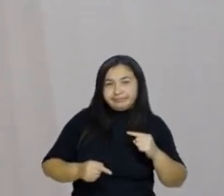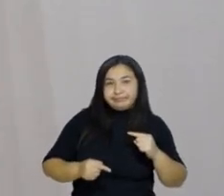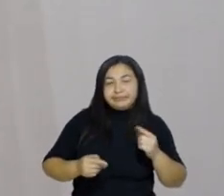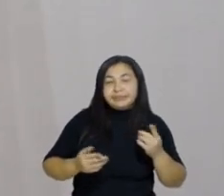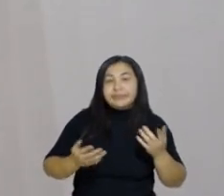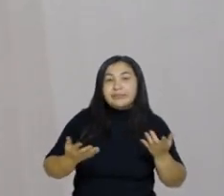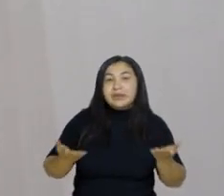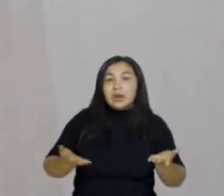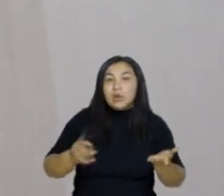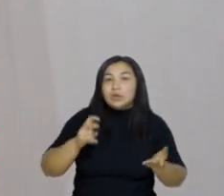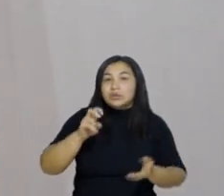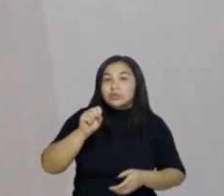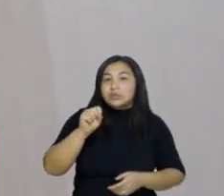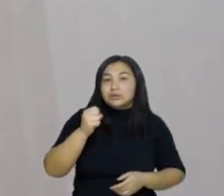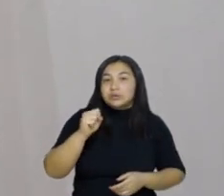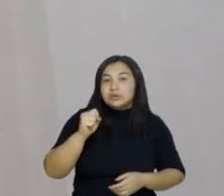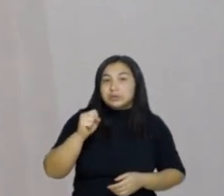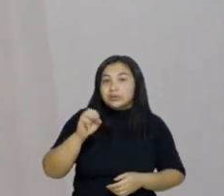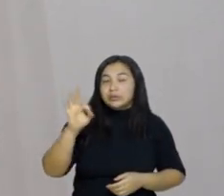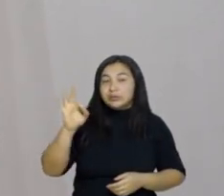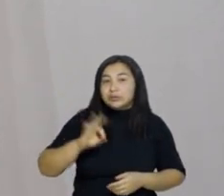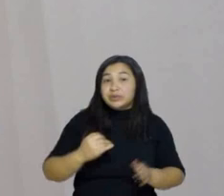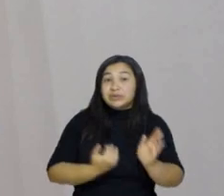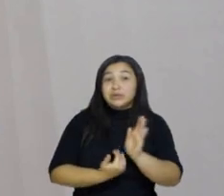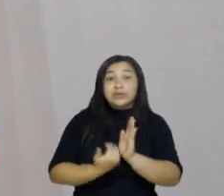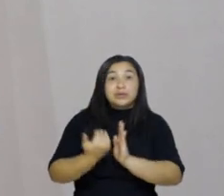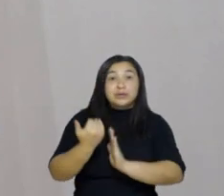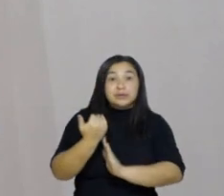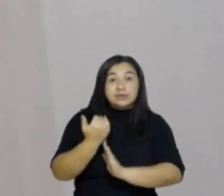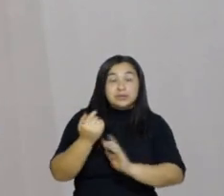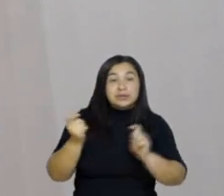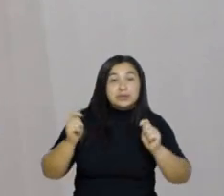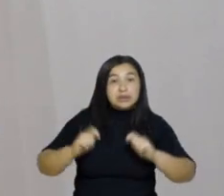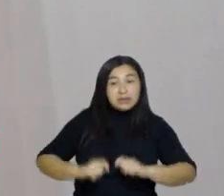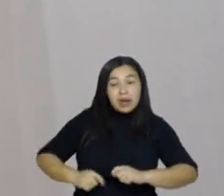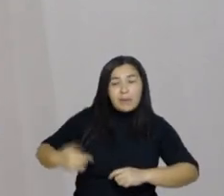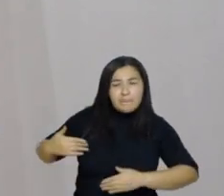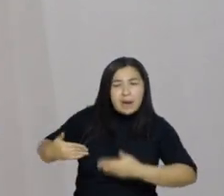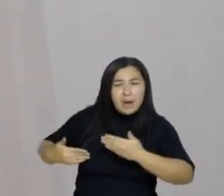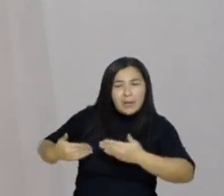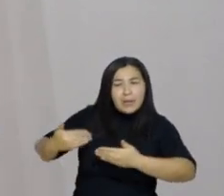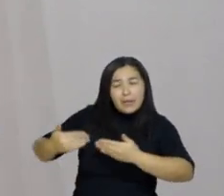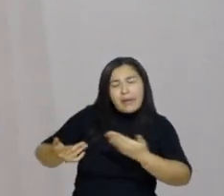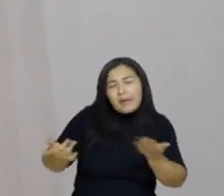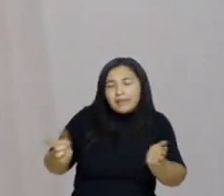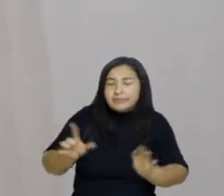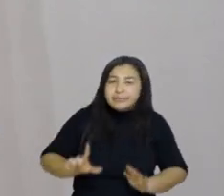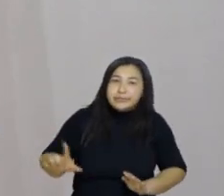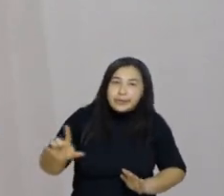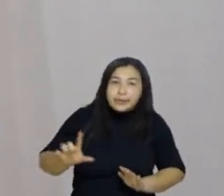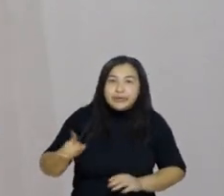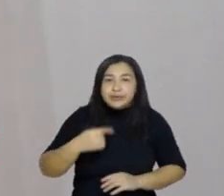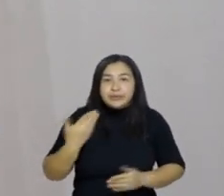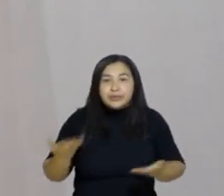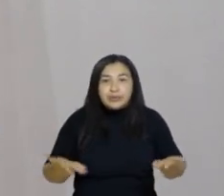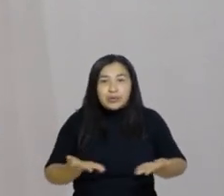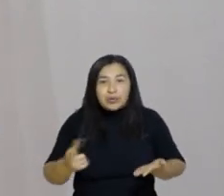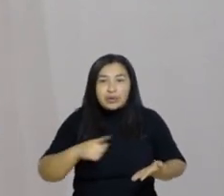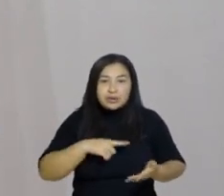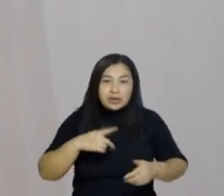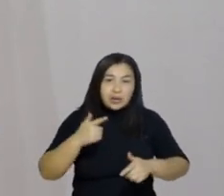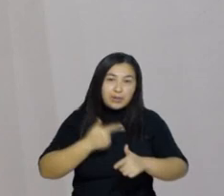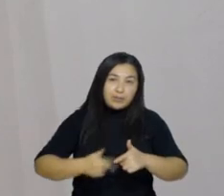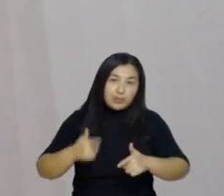de cirurgias eletivas. E está andando cada vez mais. Mas é lógico, nós passamos por problemas